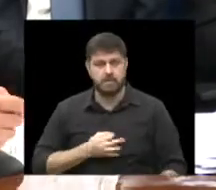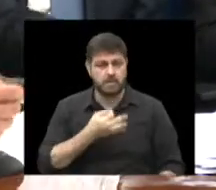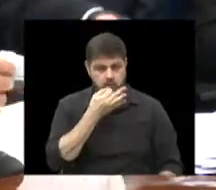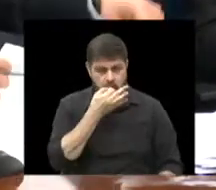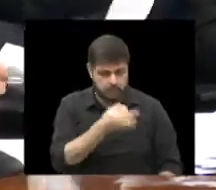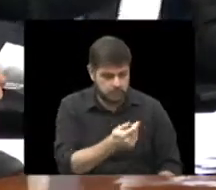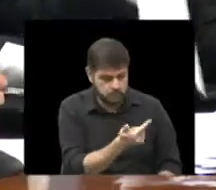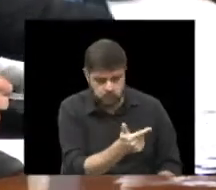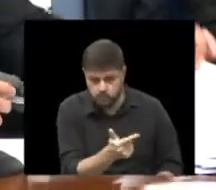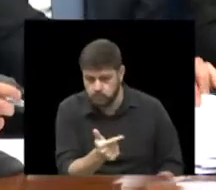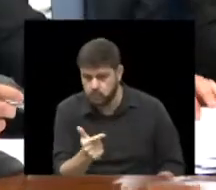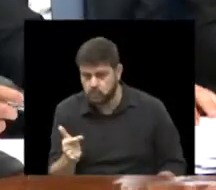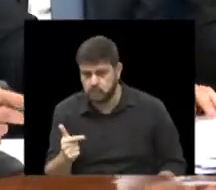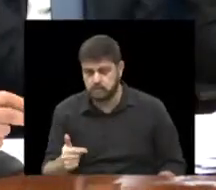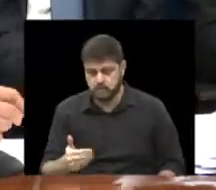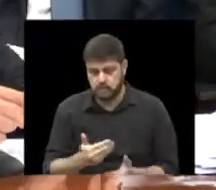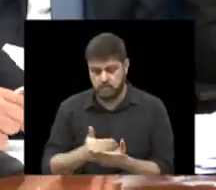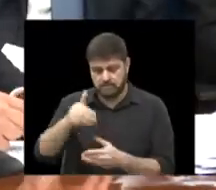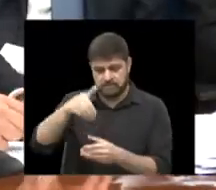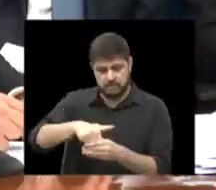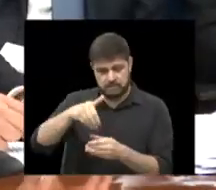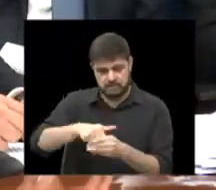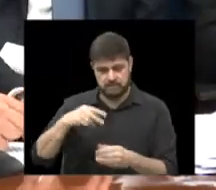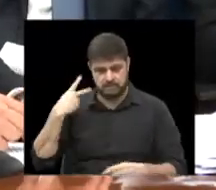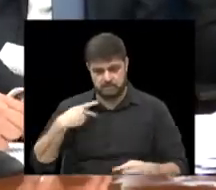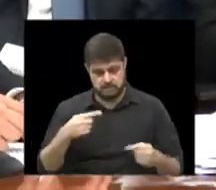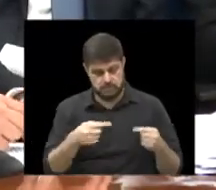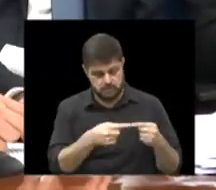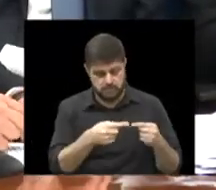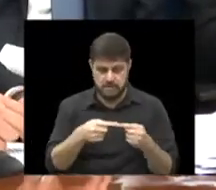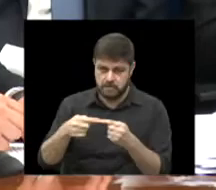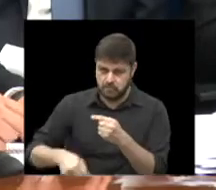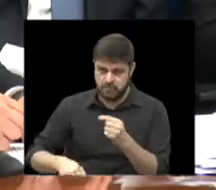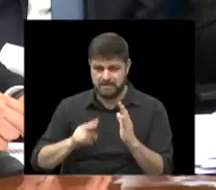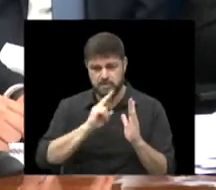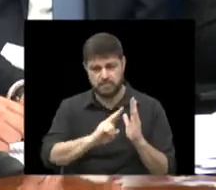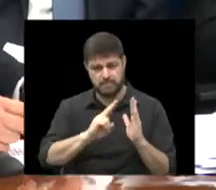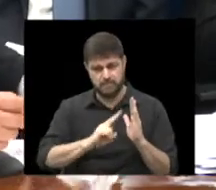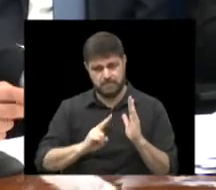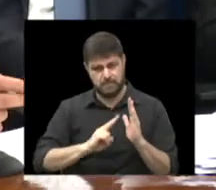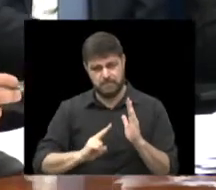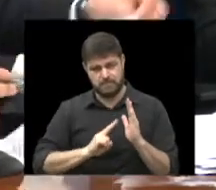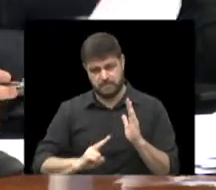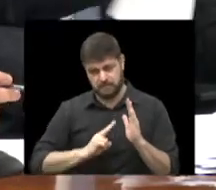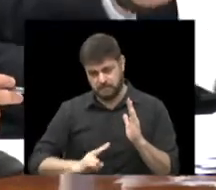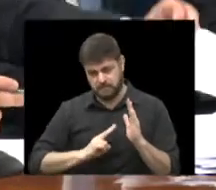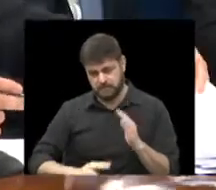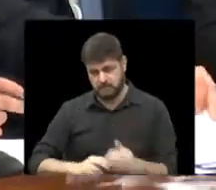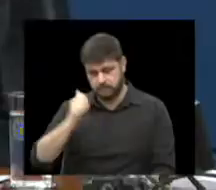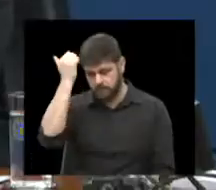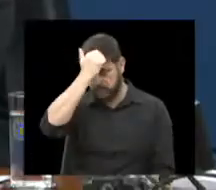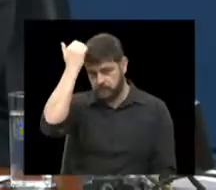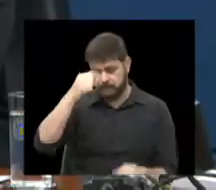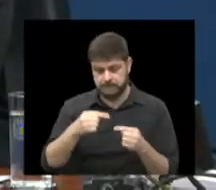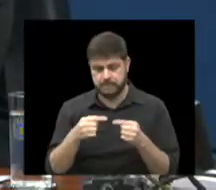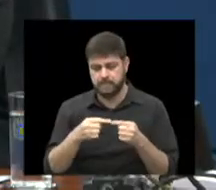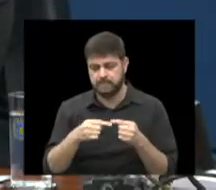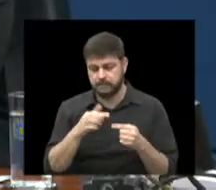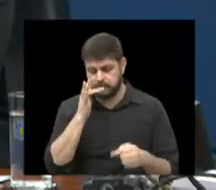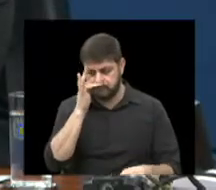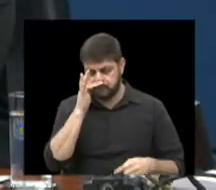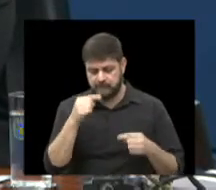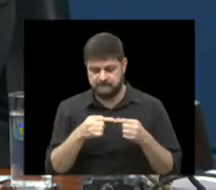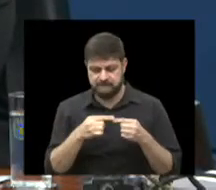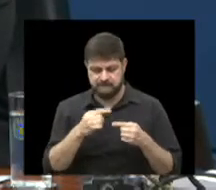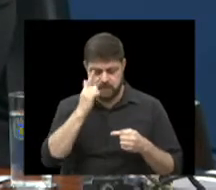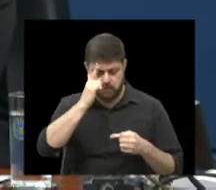vereador discutir, matéria vai à votação. Vereadores favoráveis dirão sim, contrários dirão não. Chamada de votação. Ailton da Farmácia, sim. Flores,